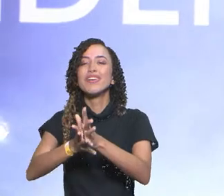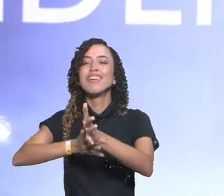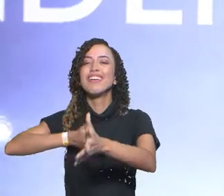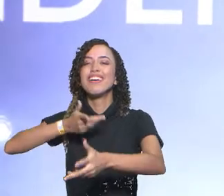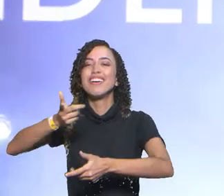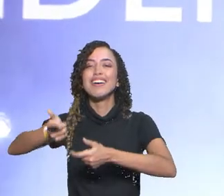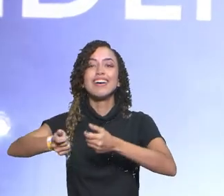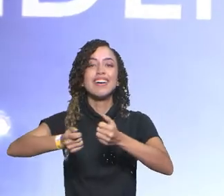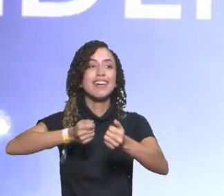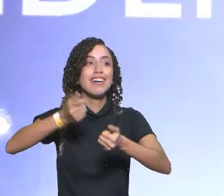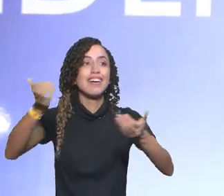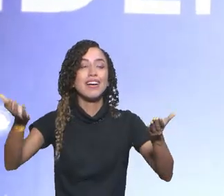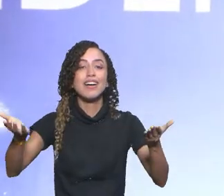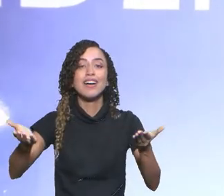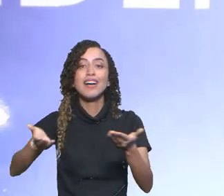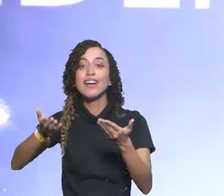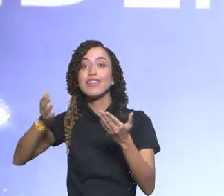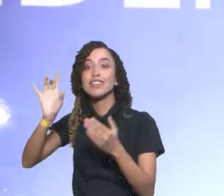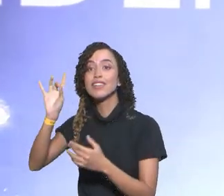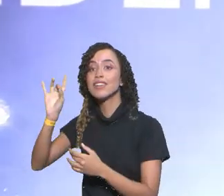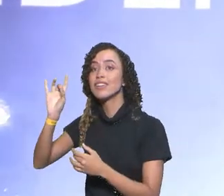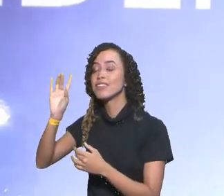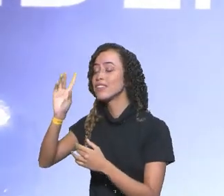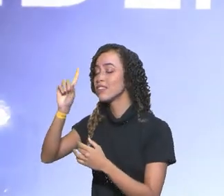a igreja a igreja